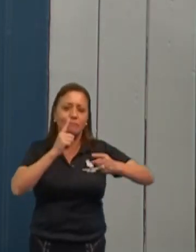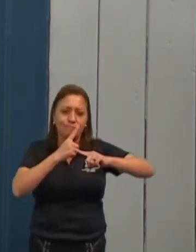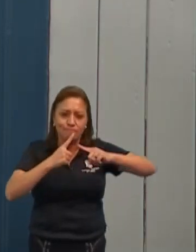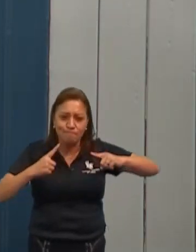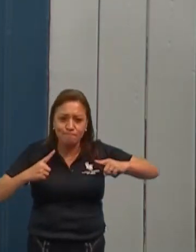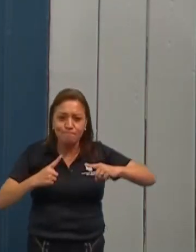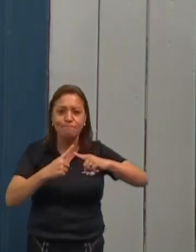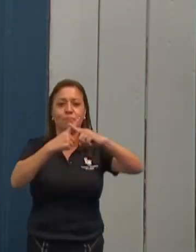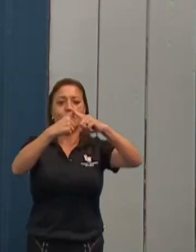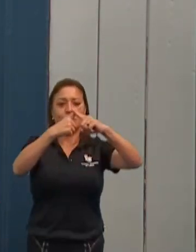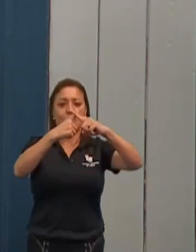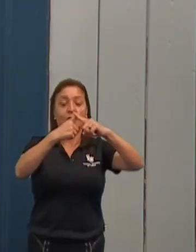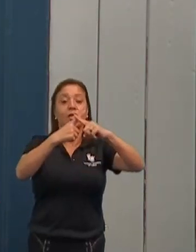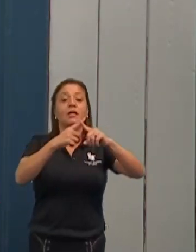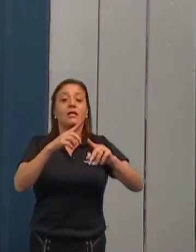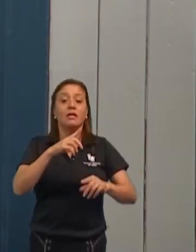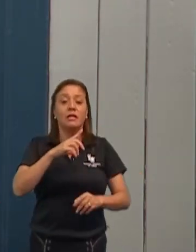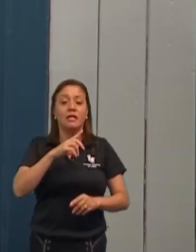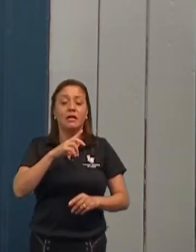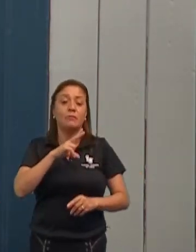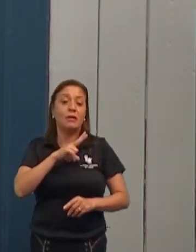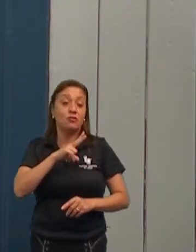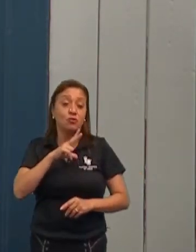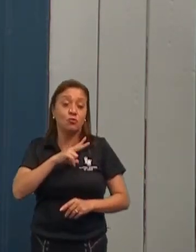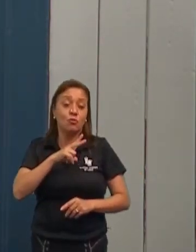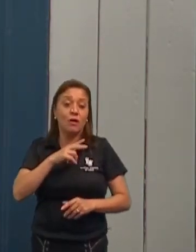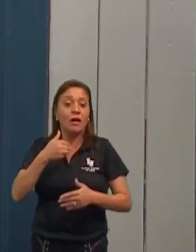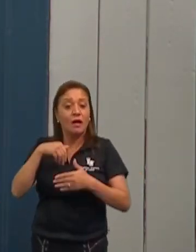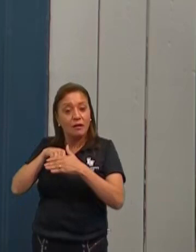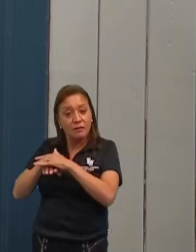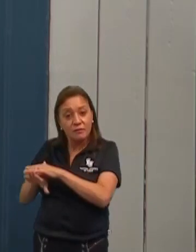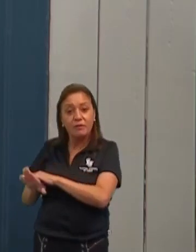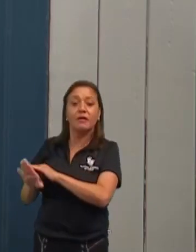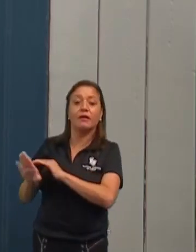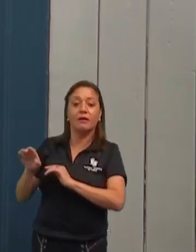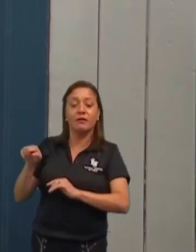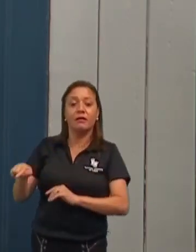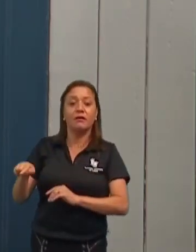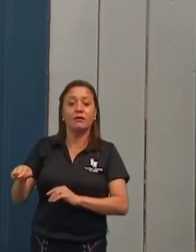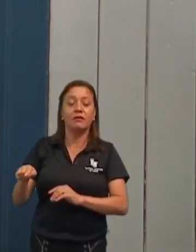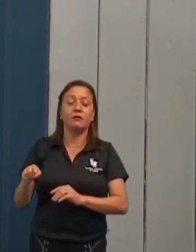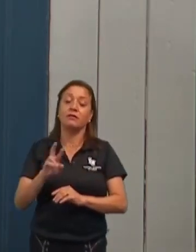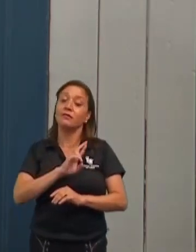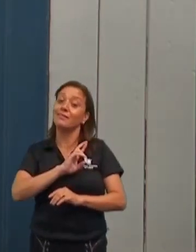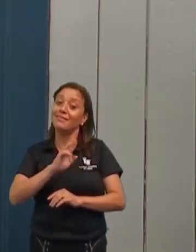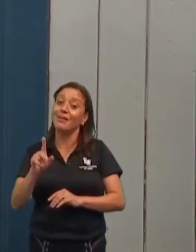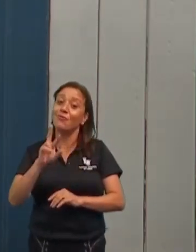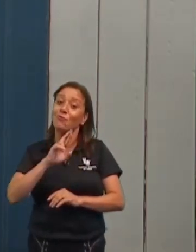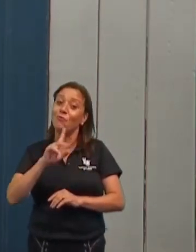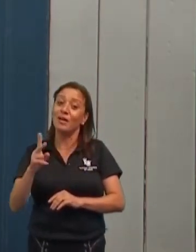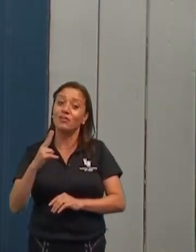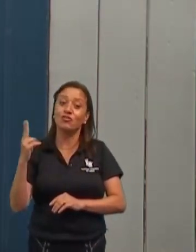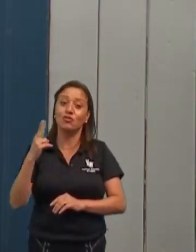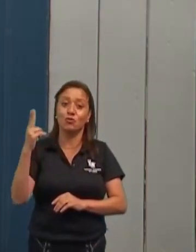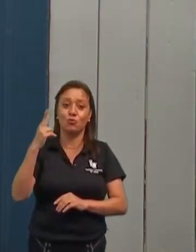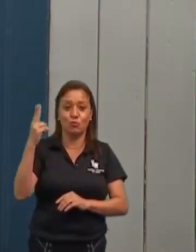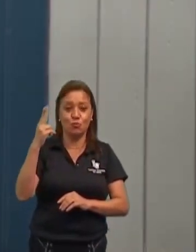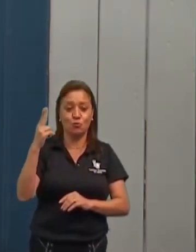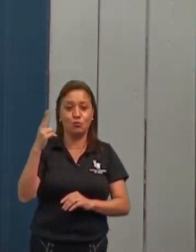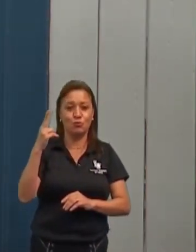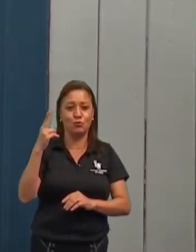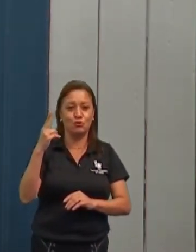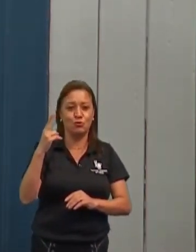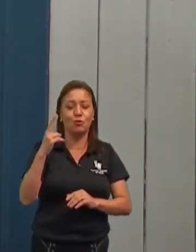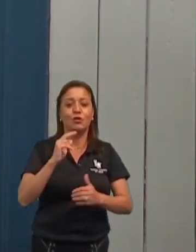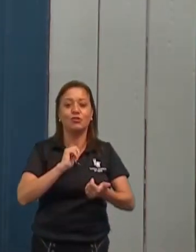de colecionadores, atiradores, que não sejam de nível olímpico e caçadores, que são os